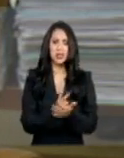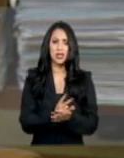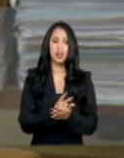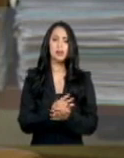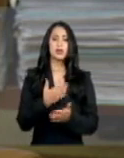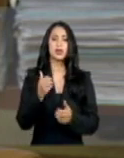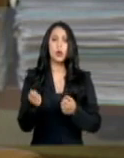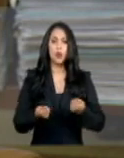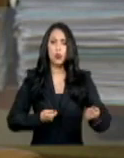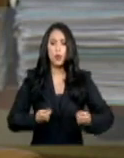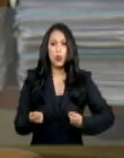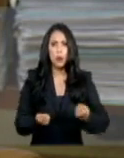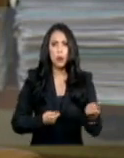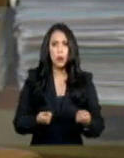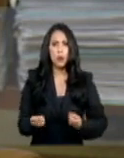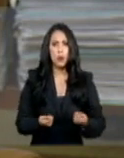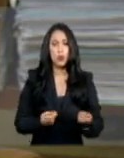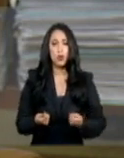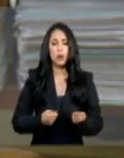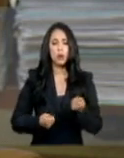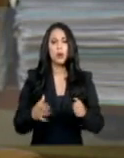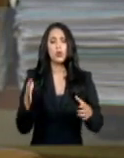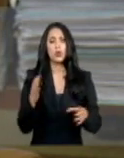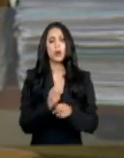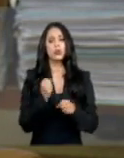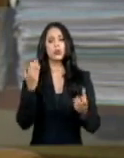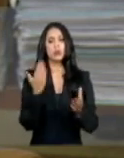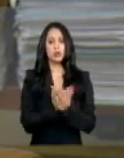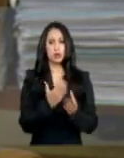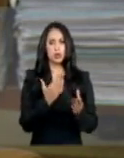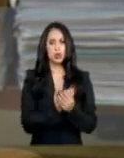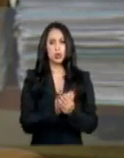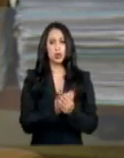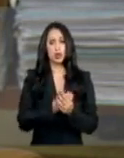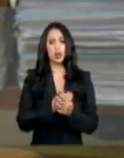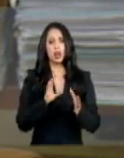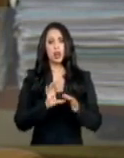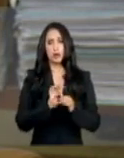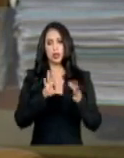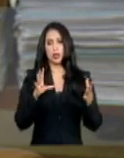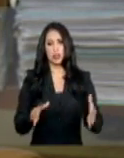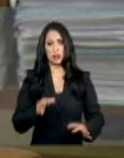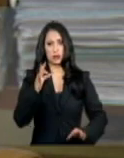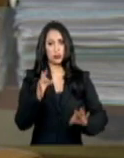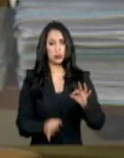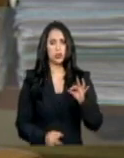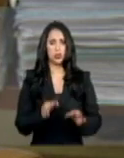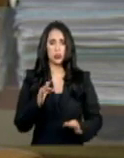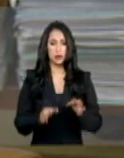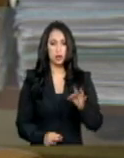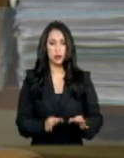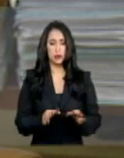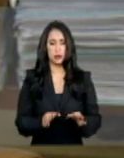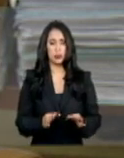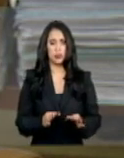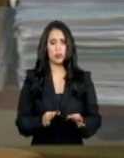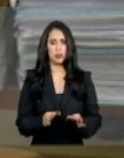pontose é jurisdicional mediante prévia autorização judicial a